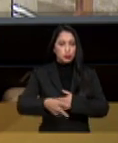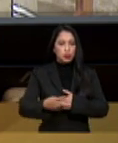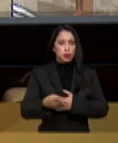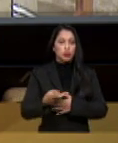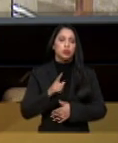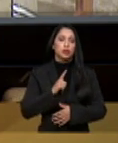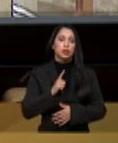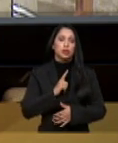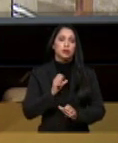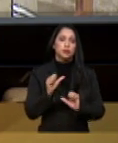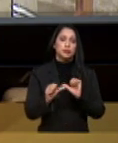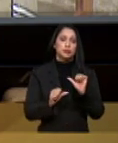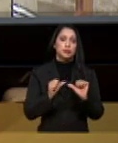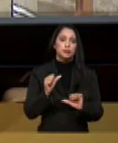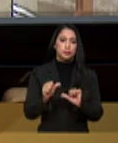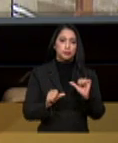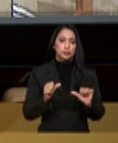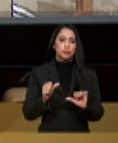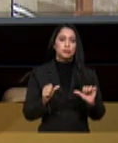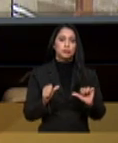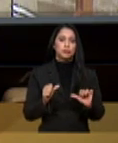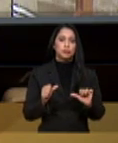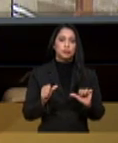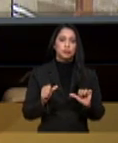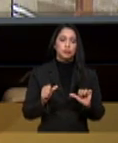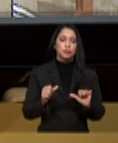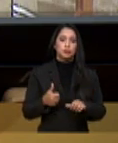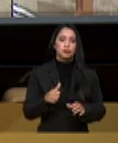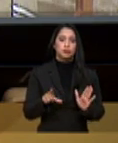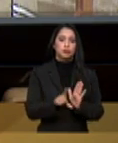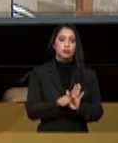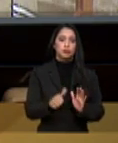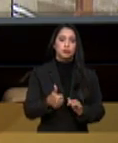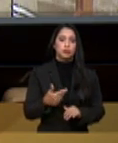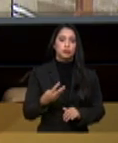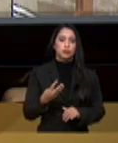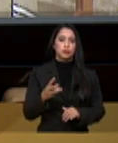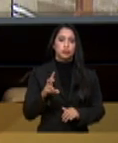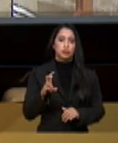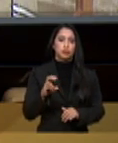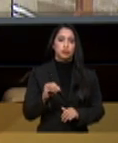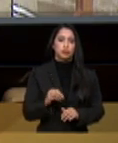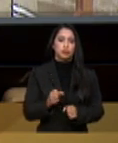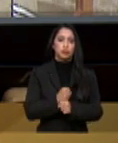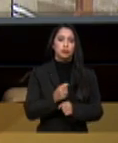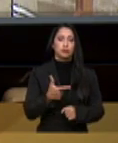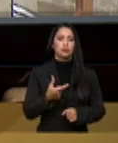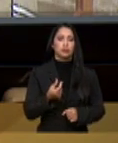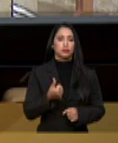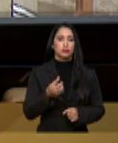de conversão, vale dizer, a Lei 12.350, de 2010, que não